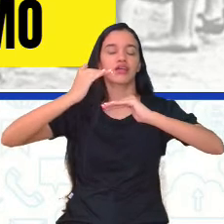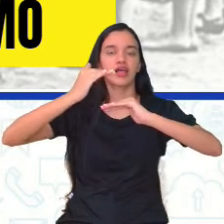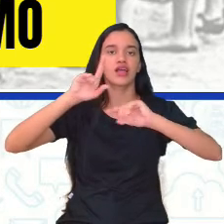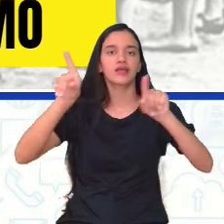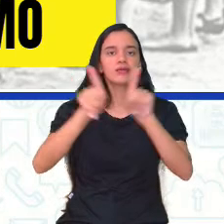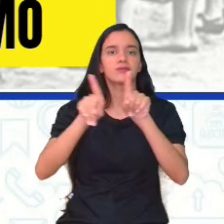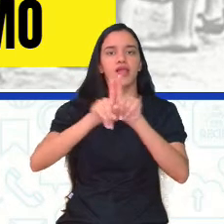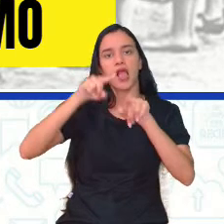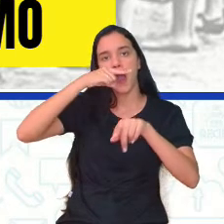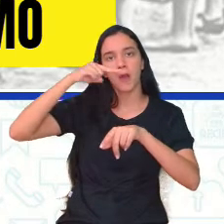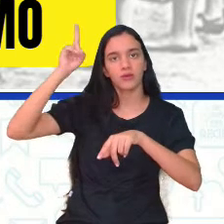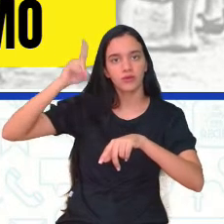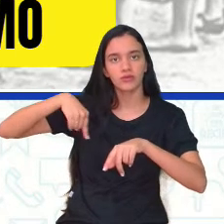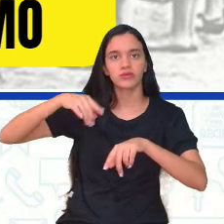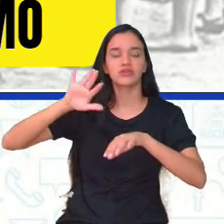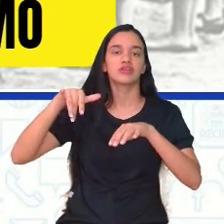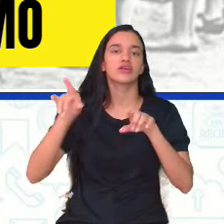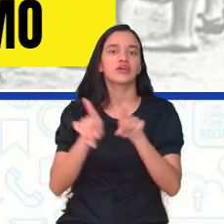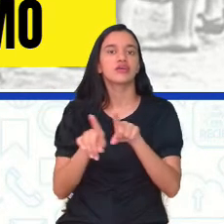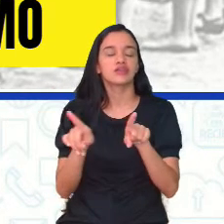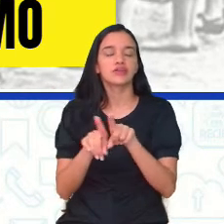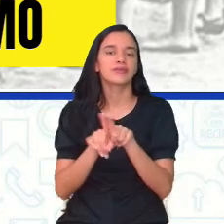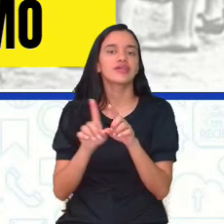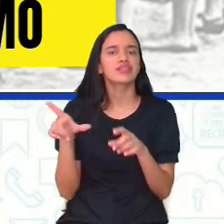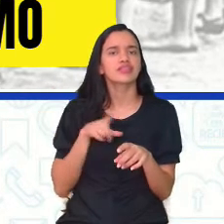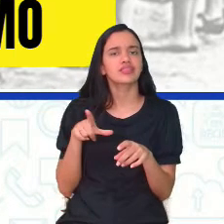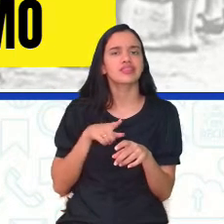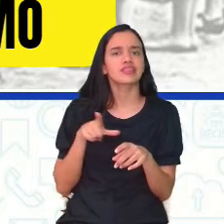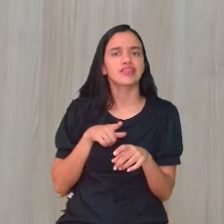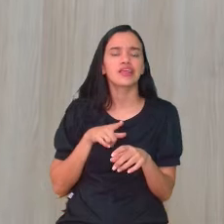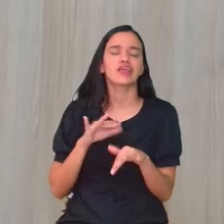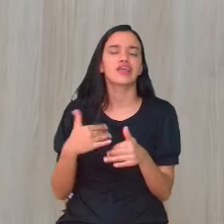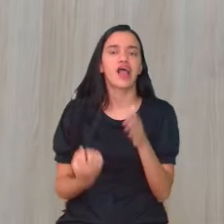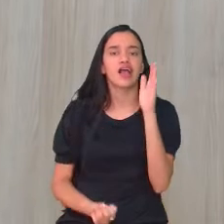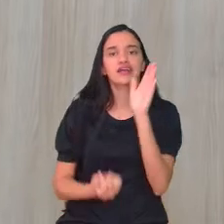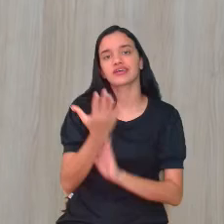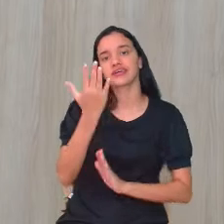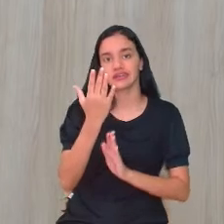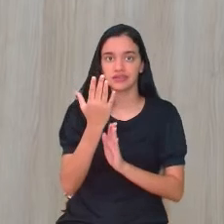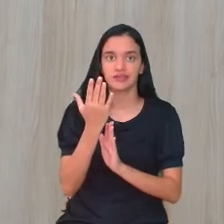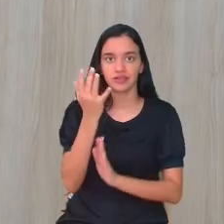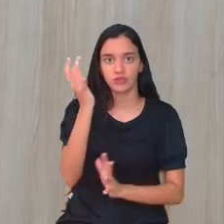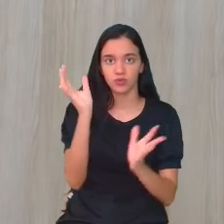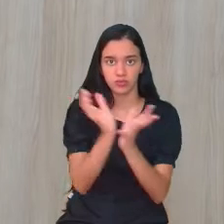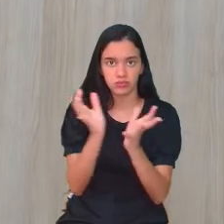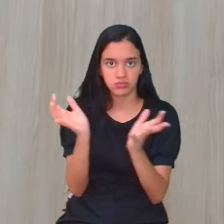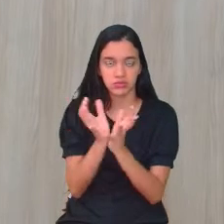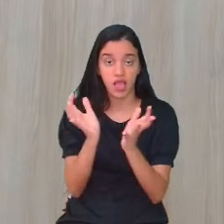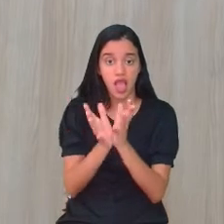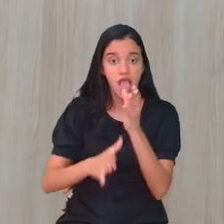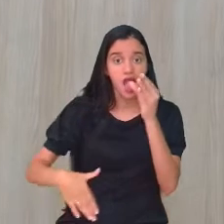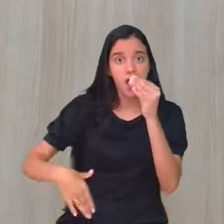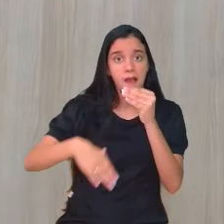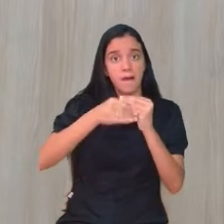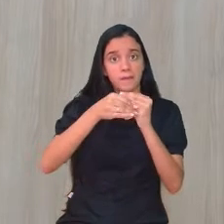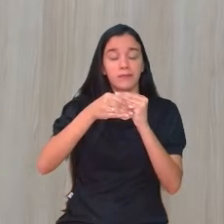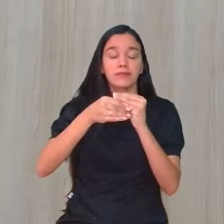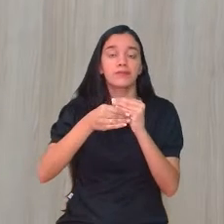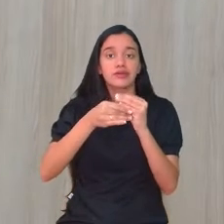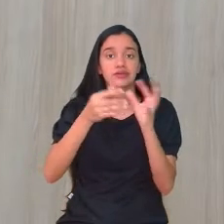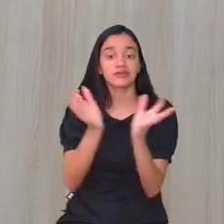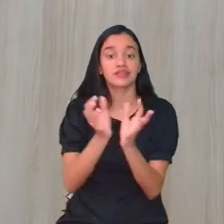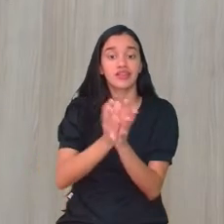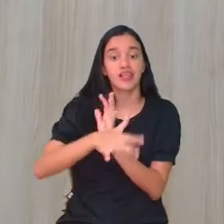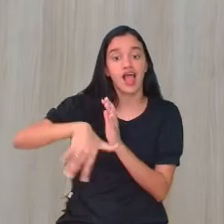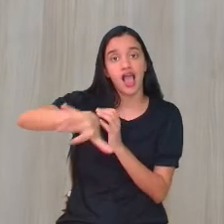a Rússia, né, e quando a gente tem a criação ali da União Soviética, né, a aplicação do regime comunista naquele